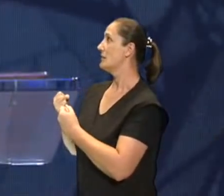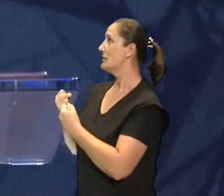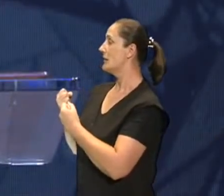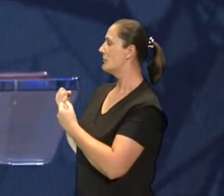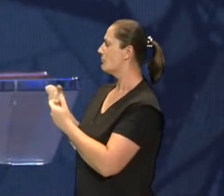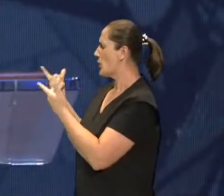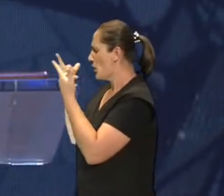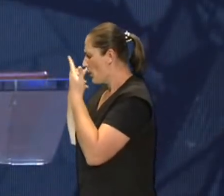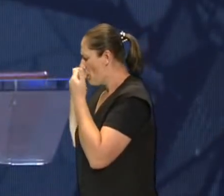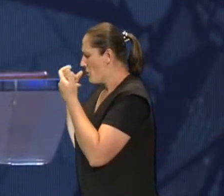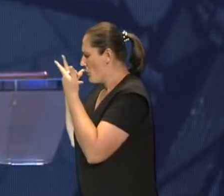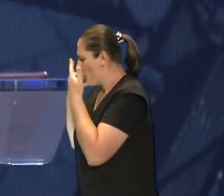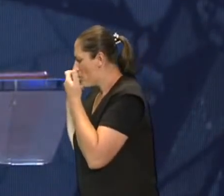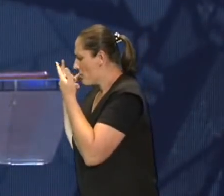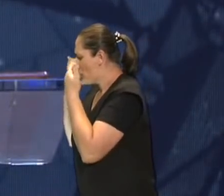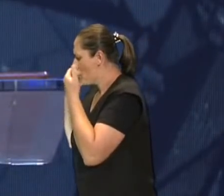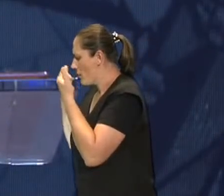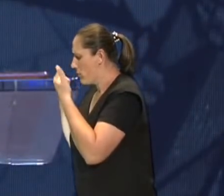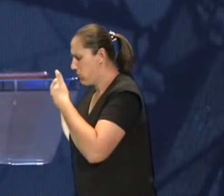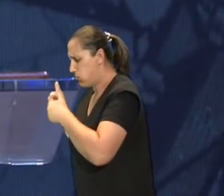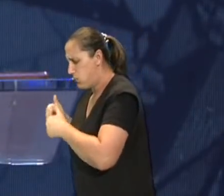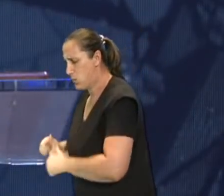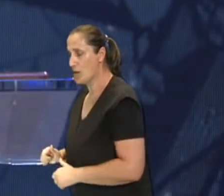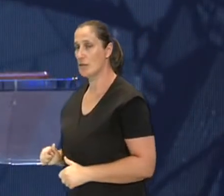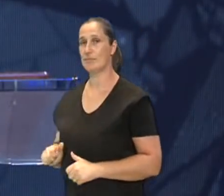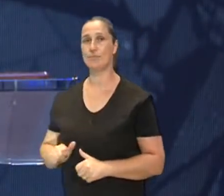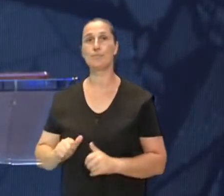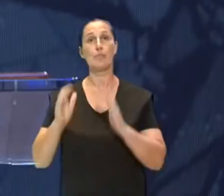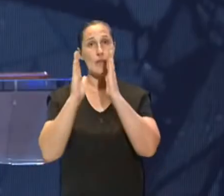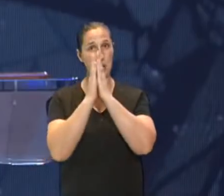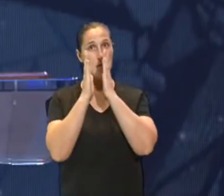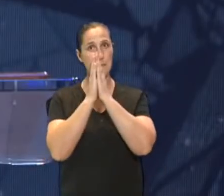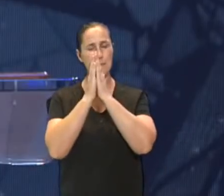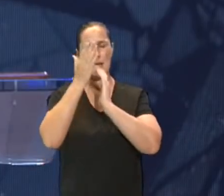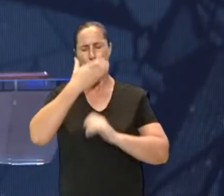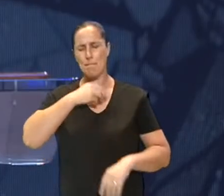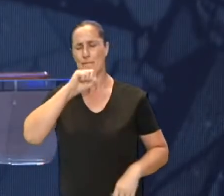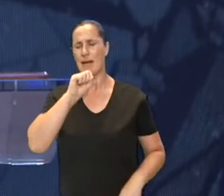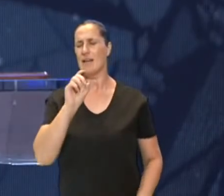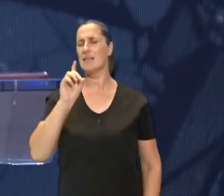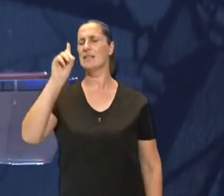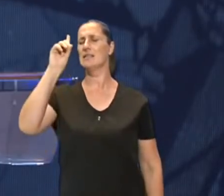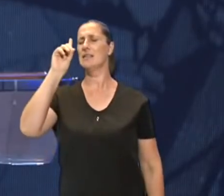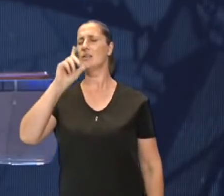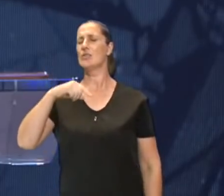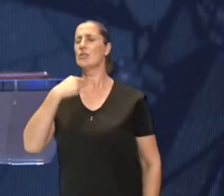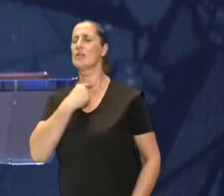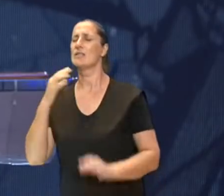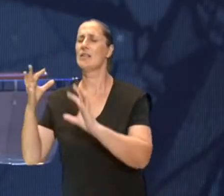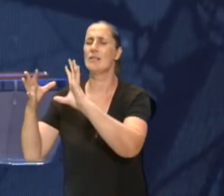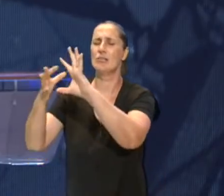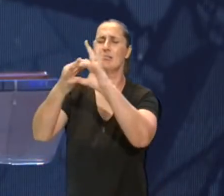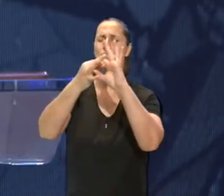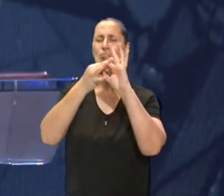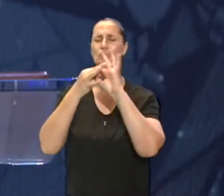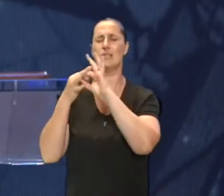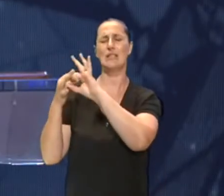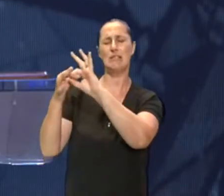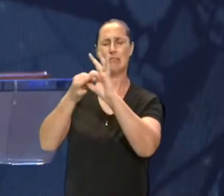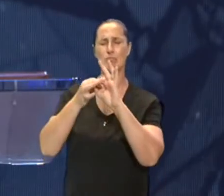amargamente. Pai querido, nesta hora, quando nós estamos reunidos pela fé, de tantos